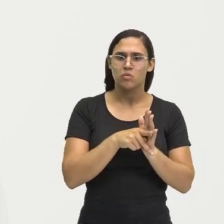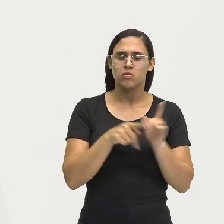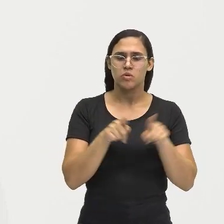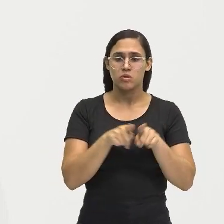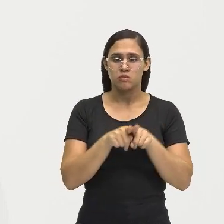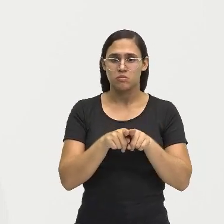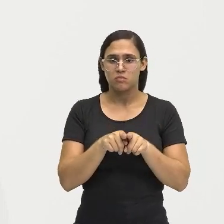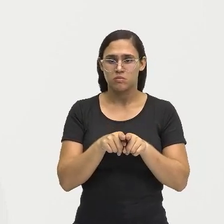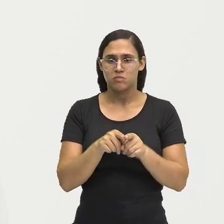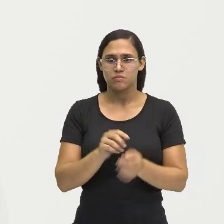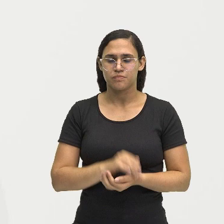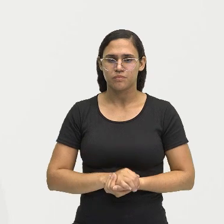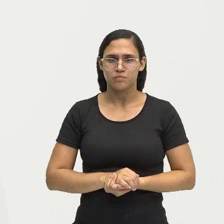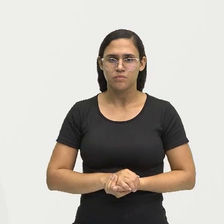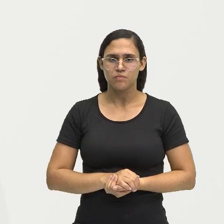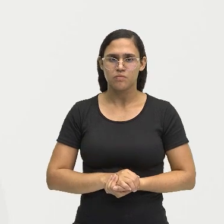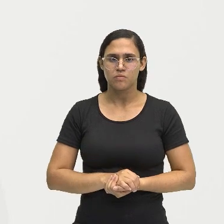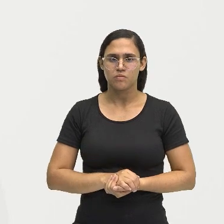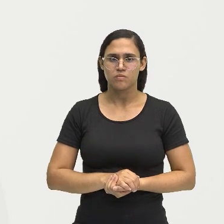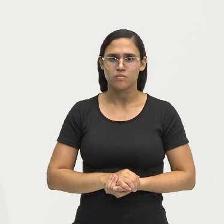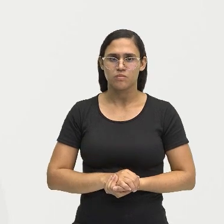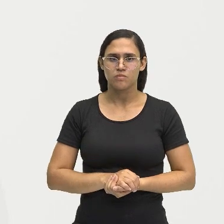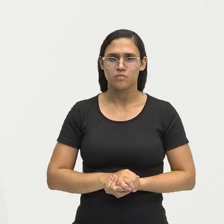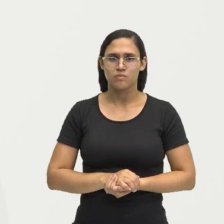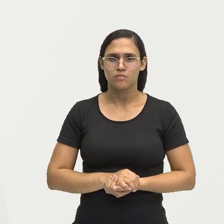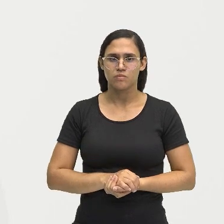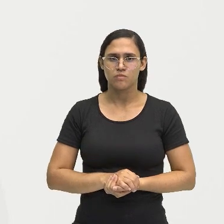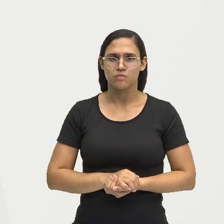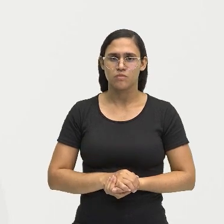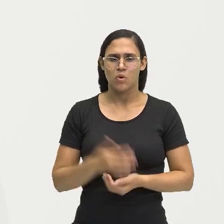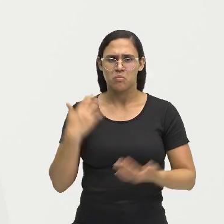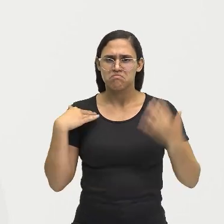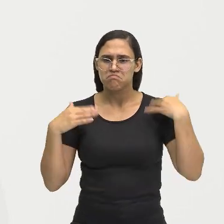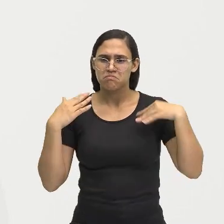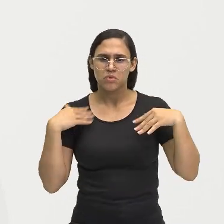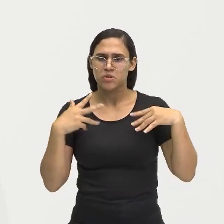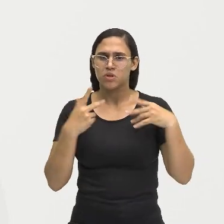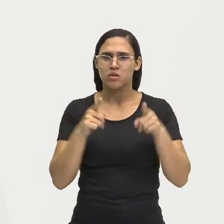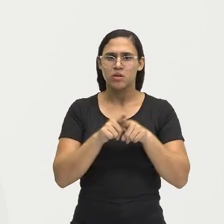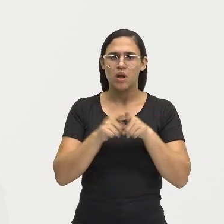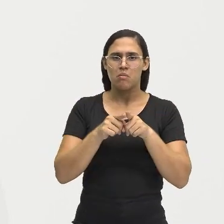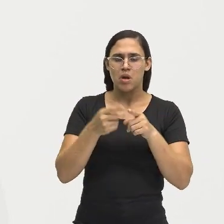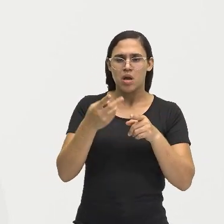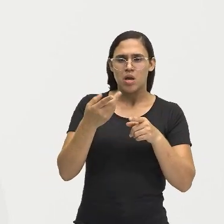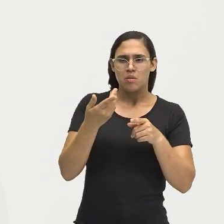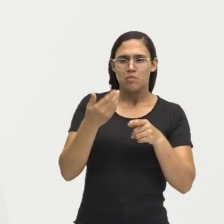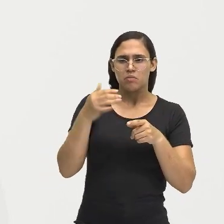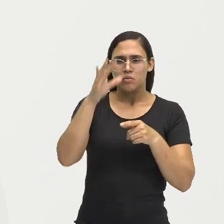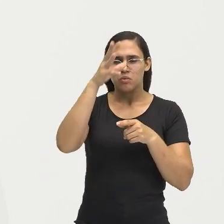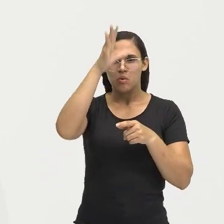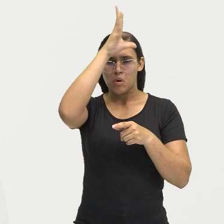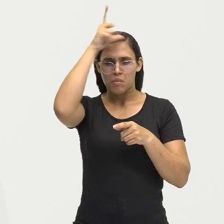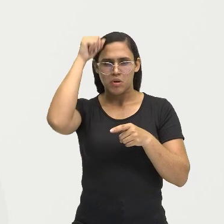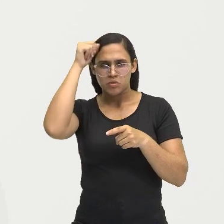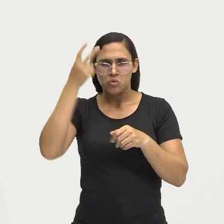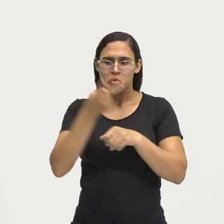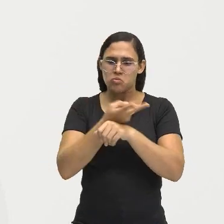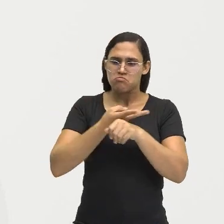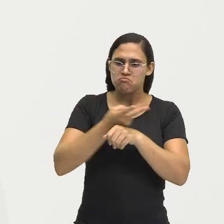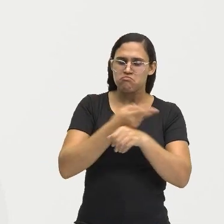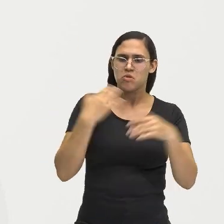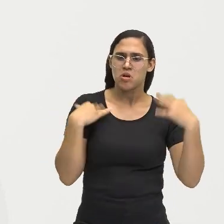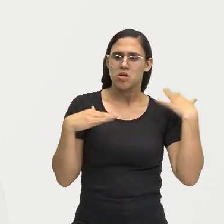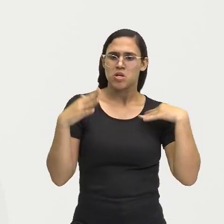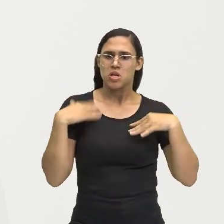também de ponto turístico, né? Então, muitos turistas vão para o Amazonas para ver também de perto